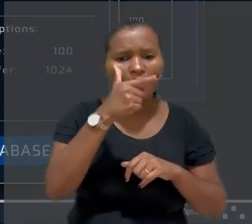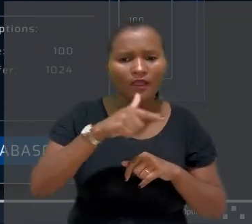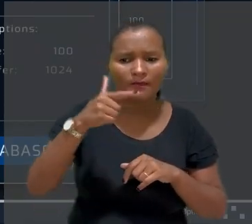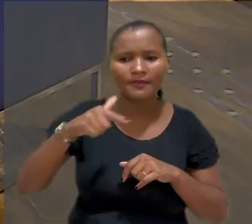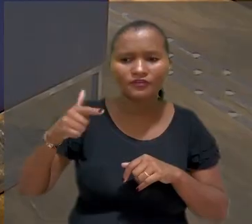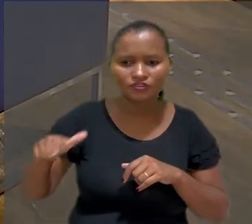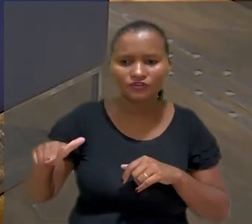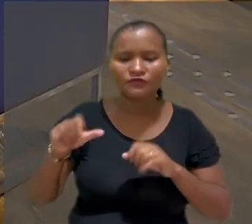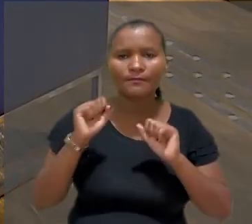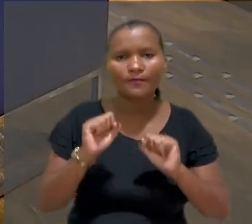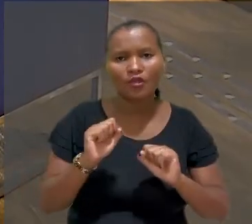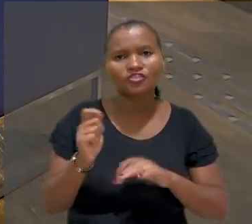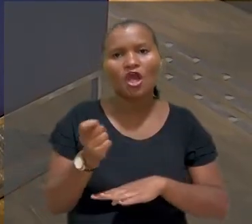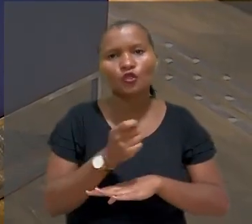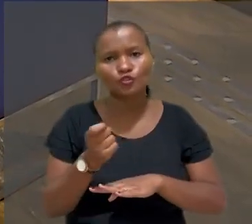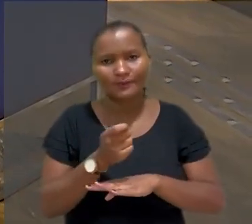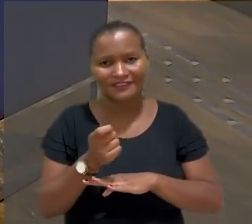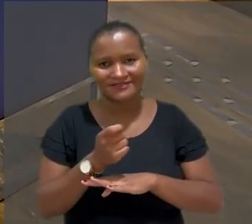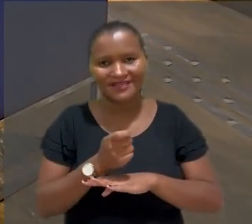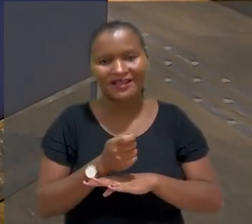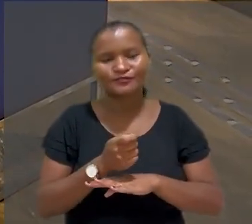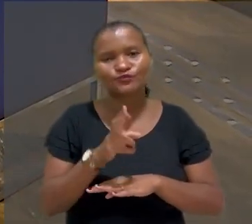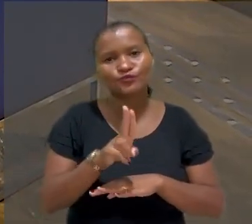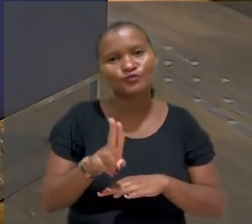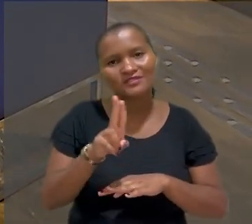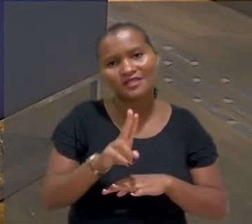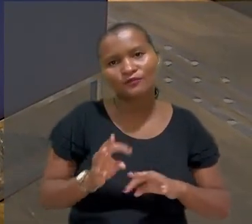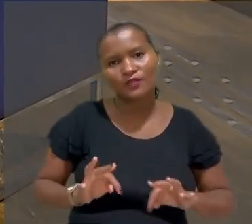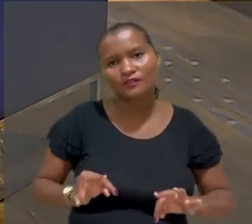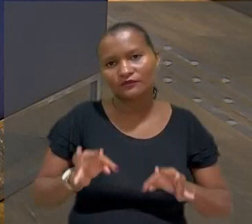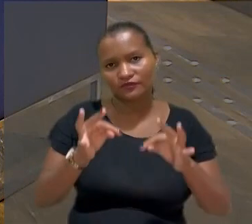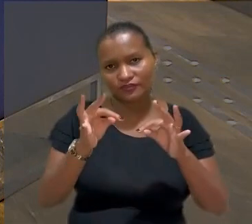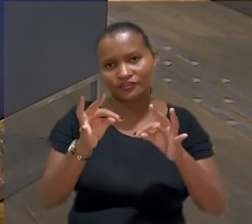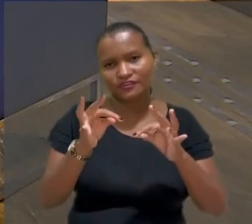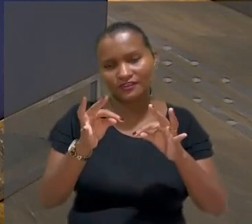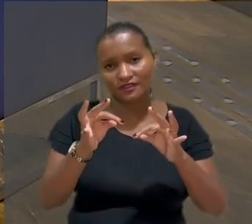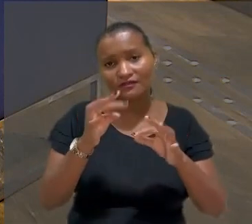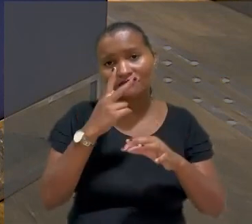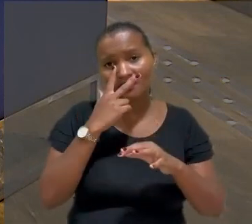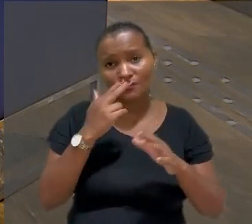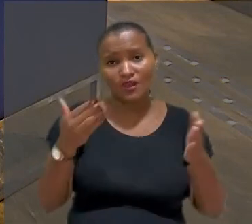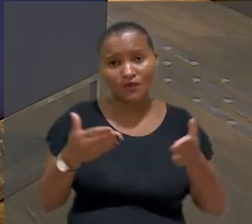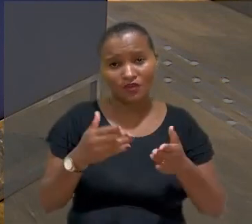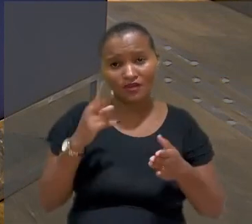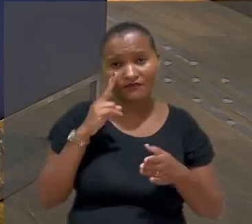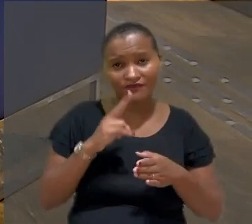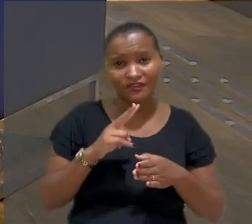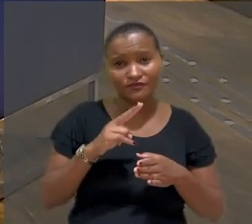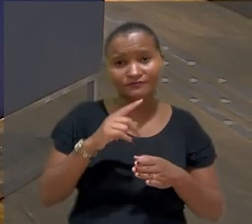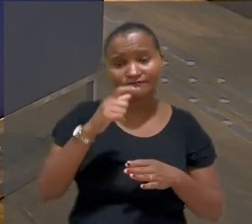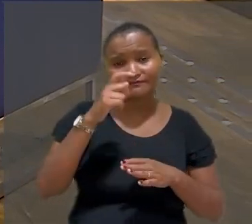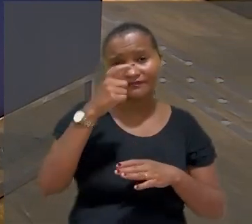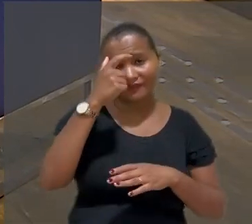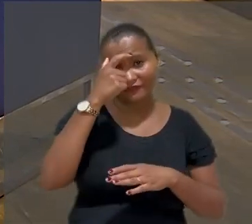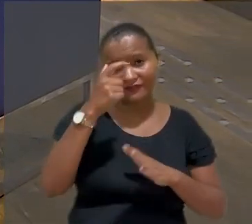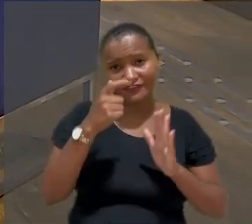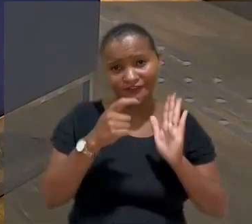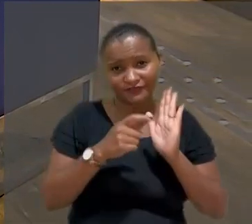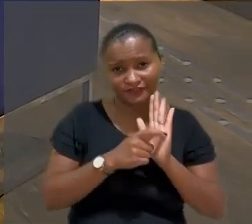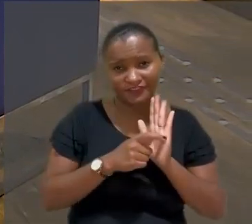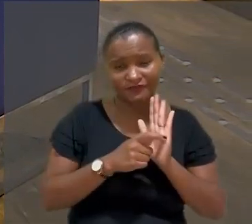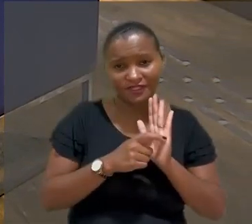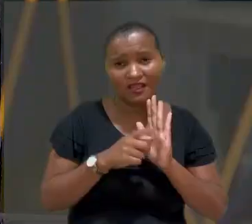repetitivo está destinado a ser automatizado pela tecnologia e, no caso, que a gente está vendo agora, mais recente, a inteligência